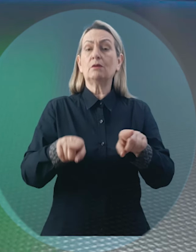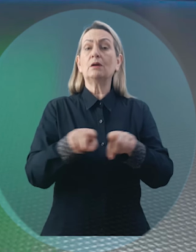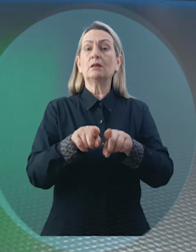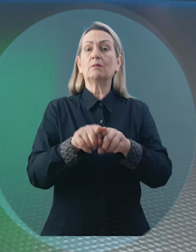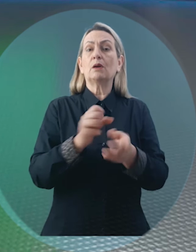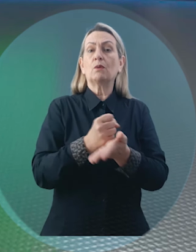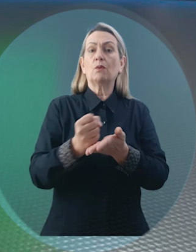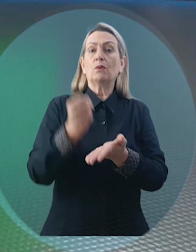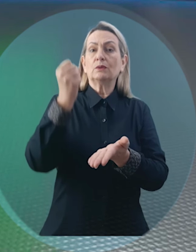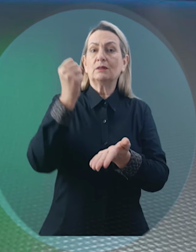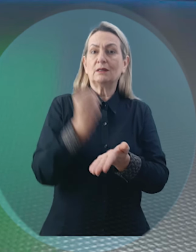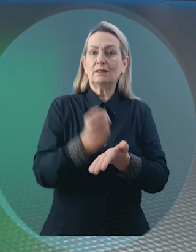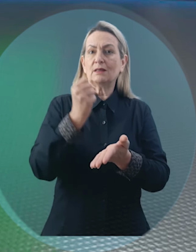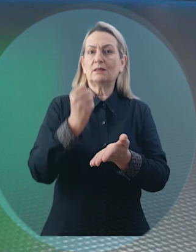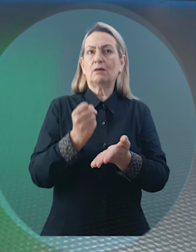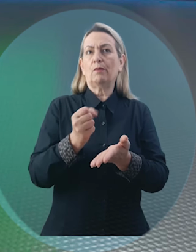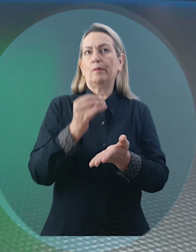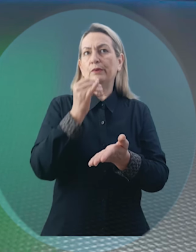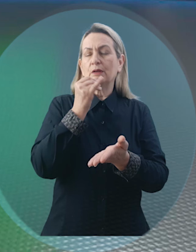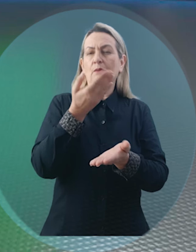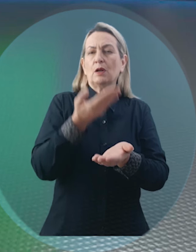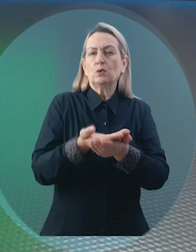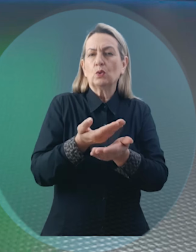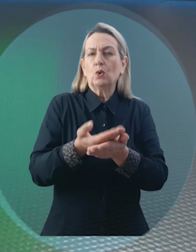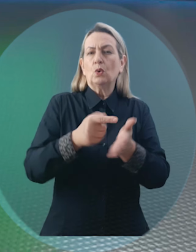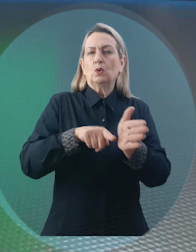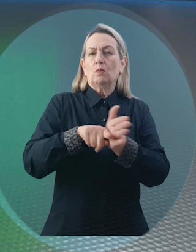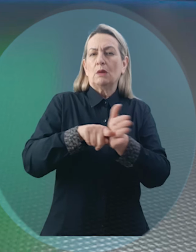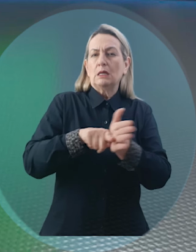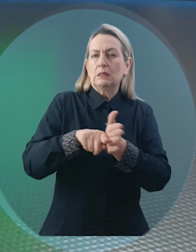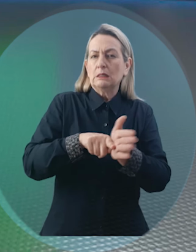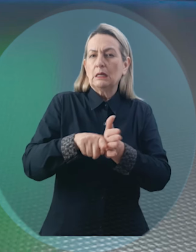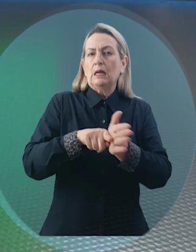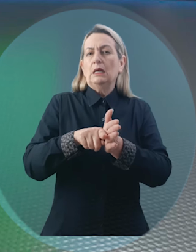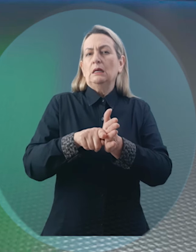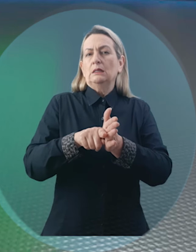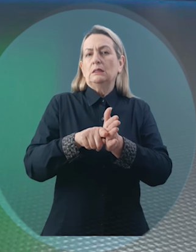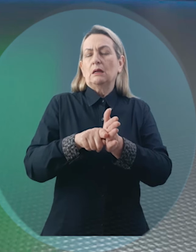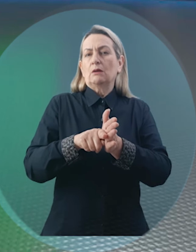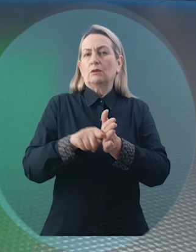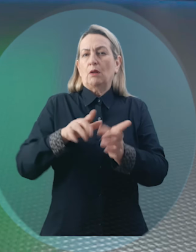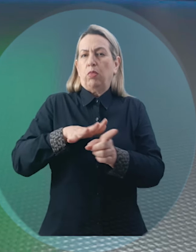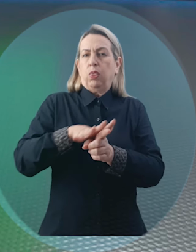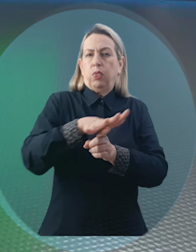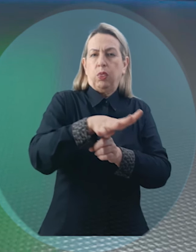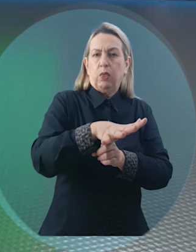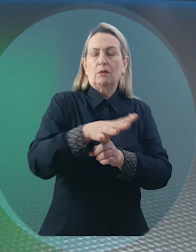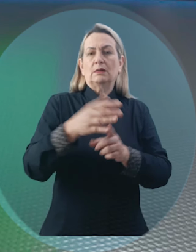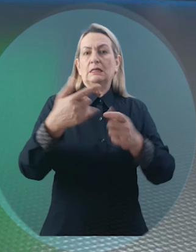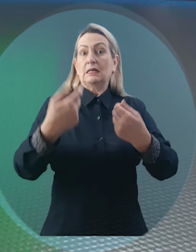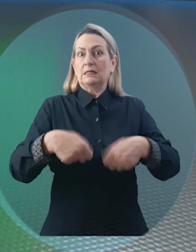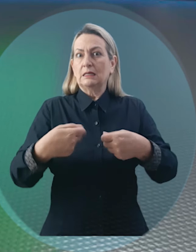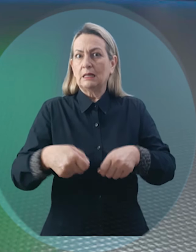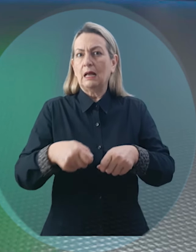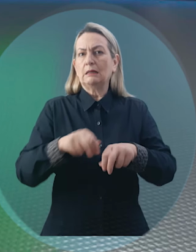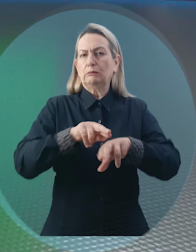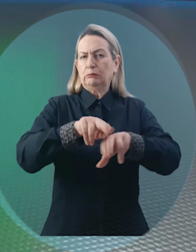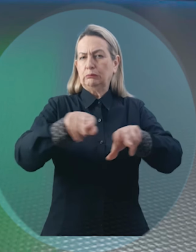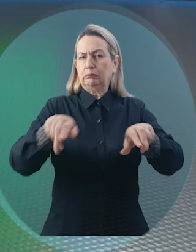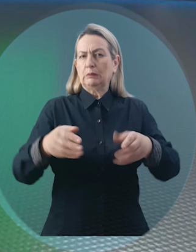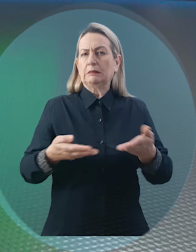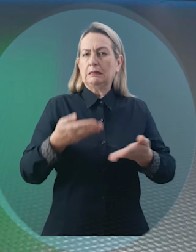no município a contratação para realização de estudos de Pesquisas para tem maior demanda